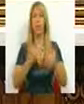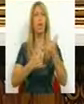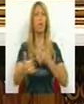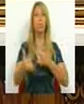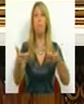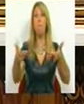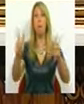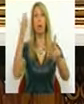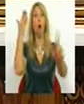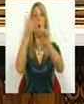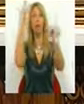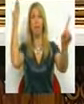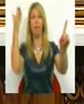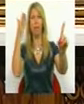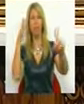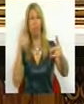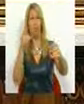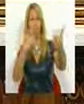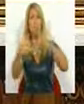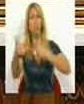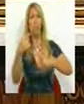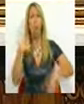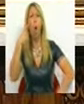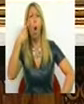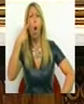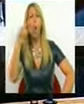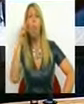Métodos objetivos por olhómetros. Faz favor.